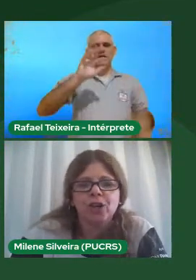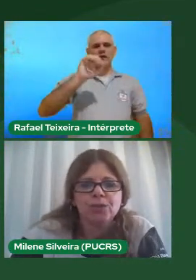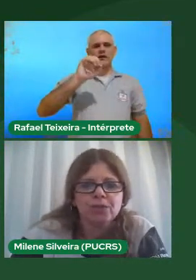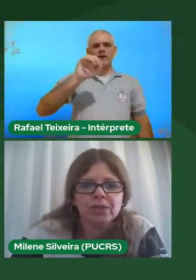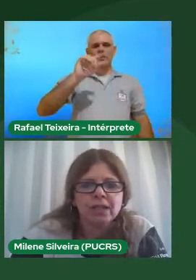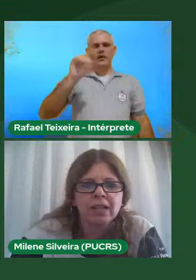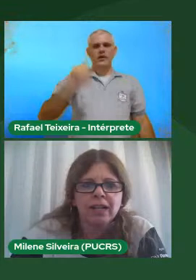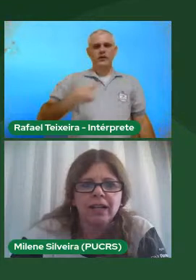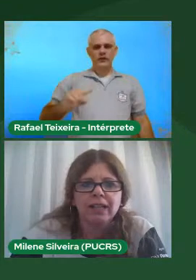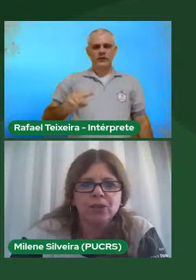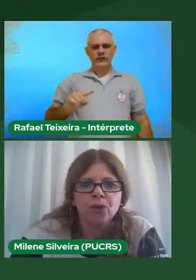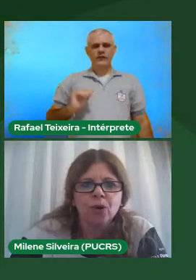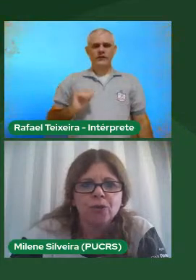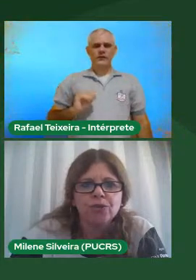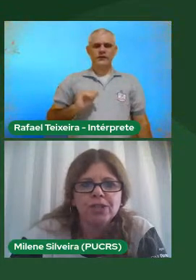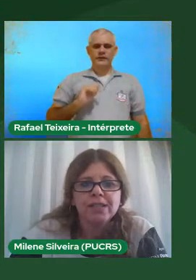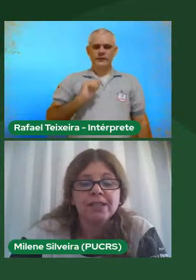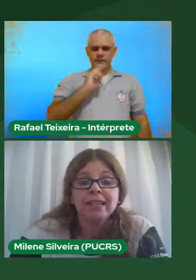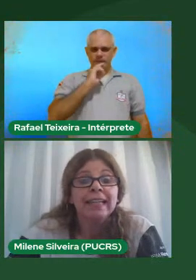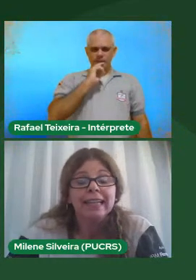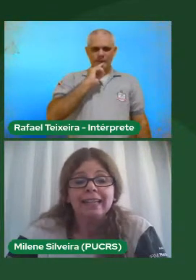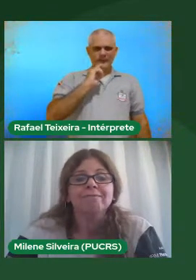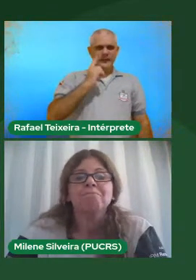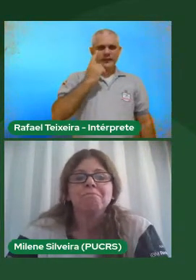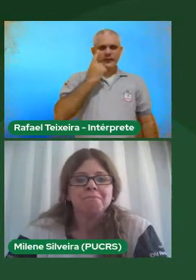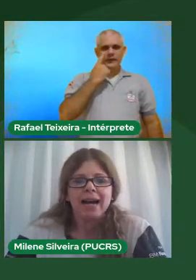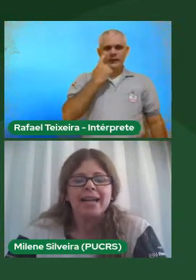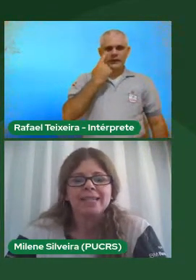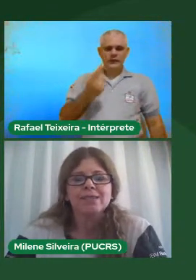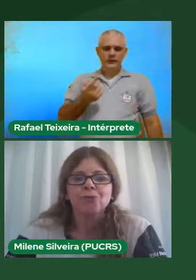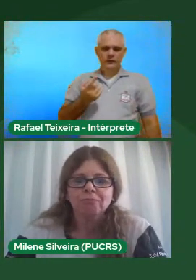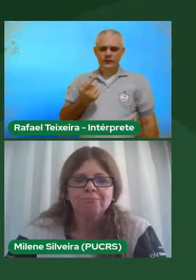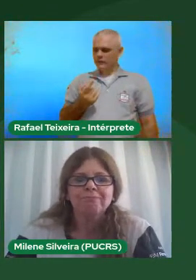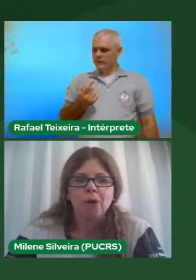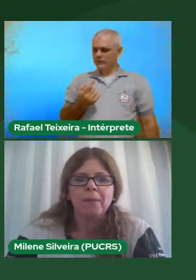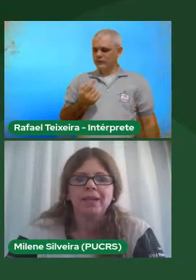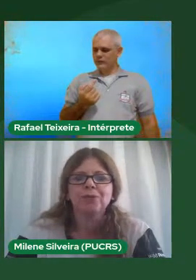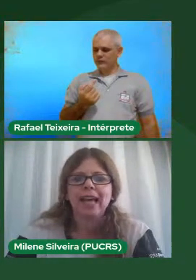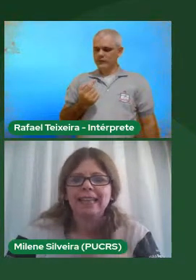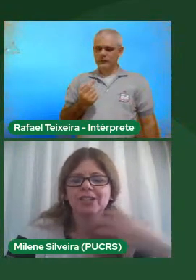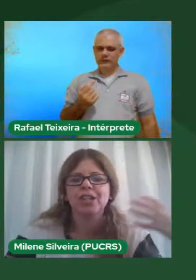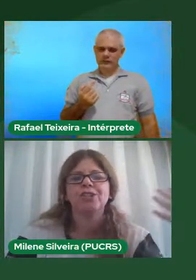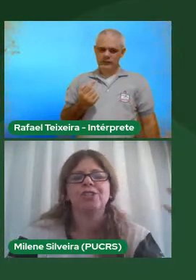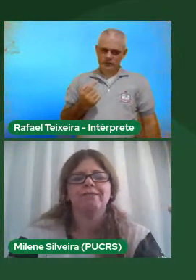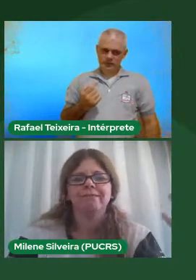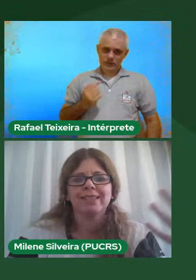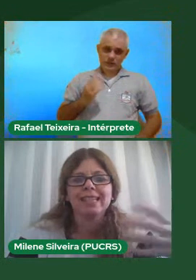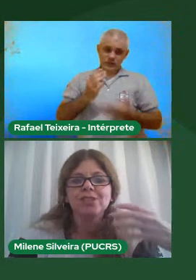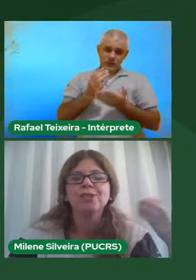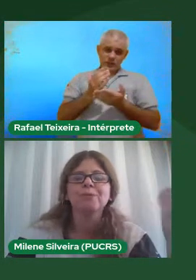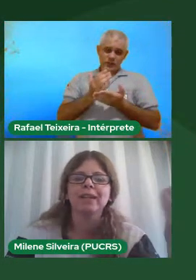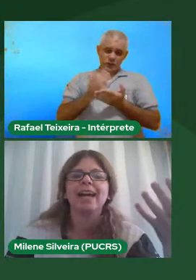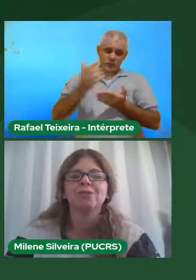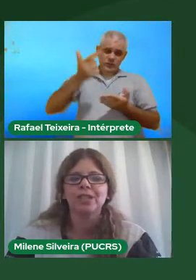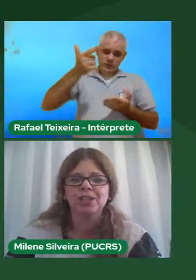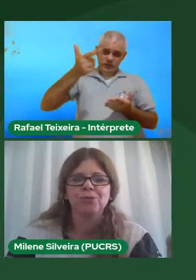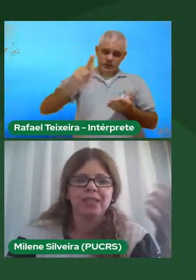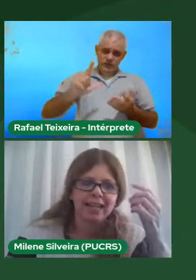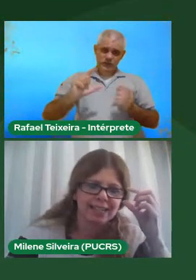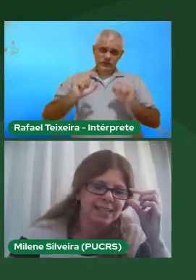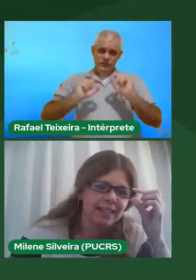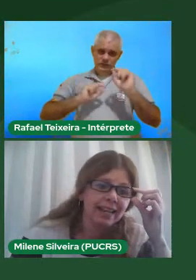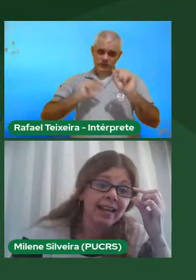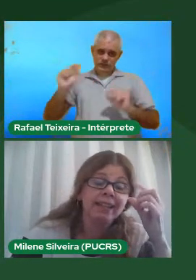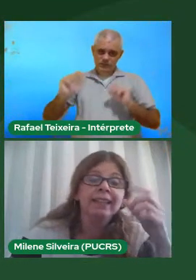Aqui nossos keynotes. E mais um momento, né, da gente se deslumbrar durante